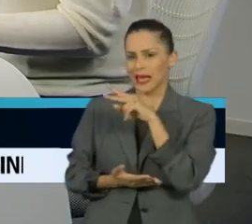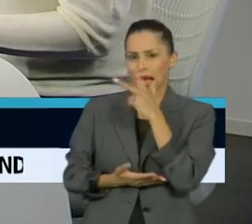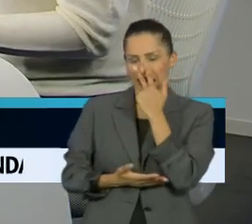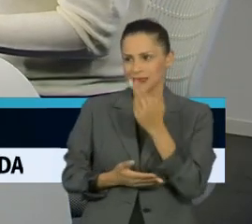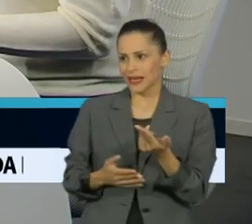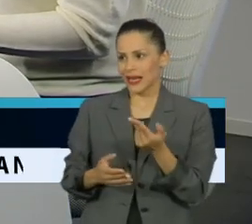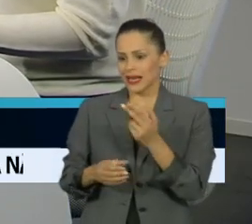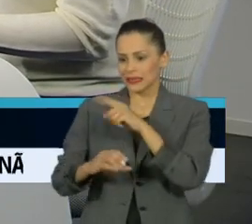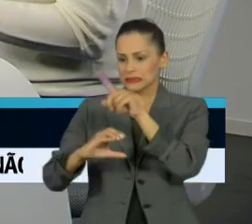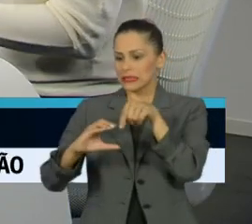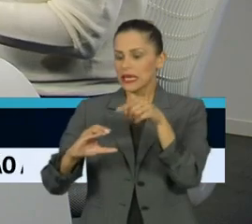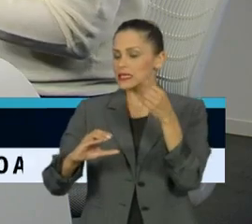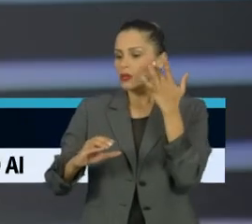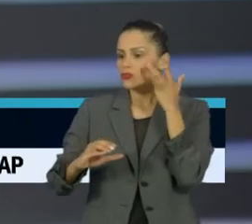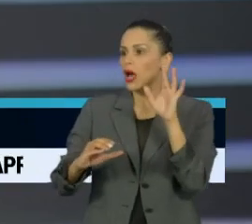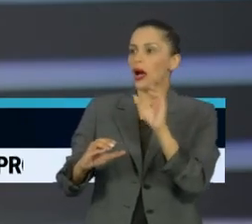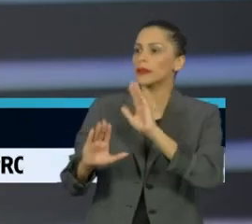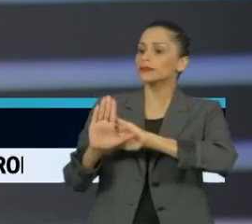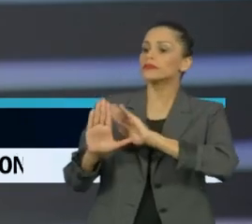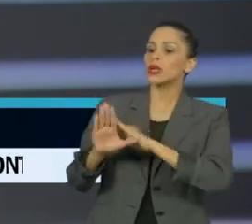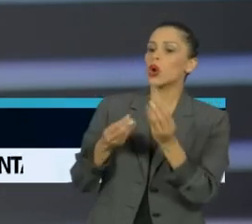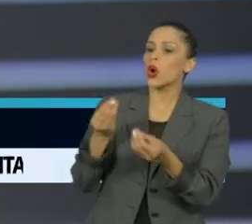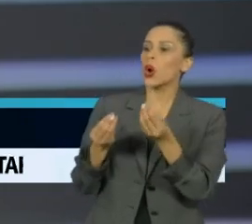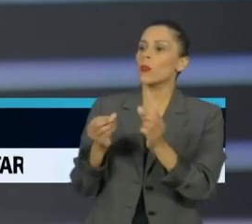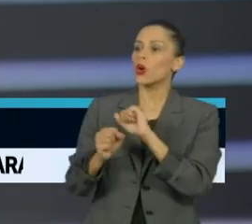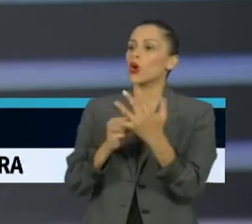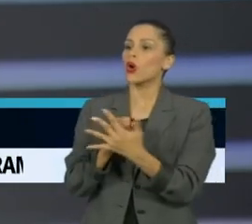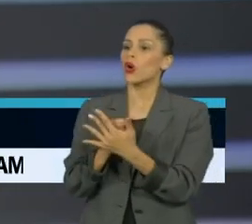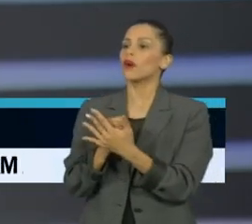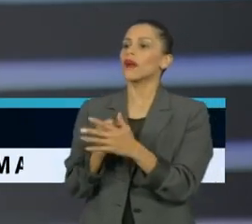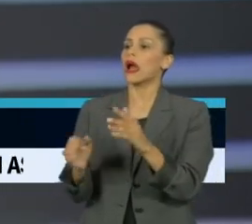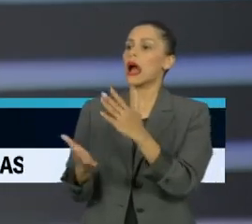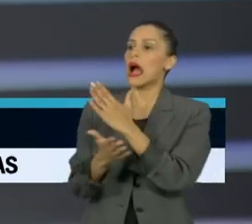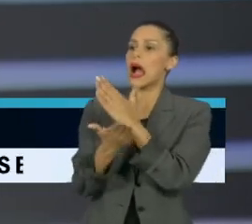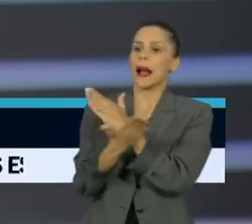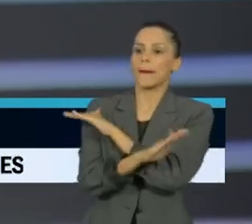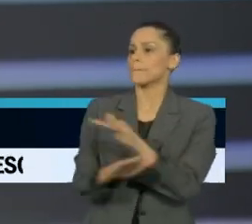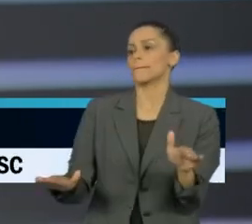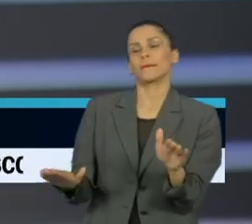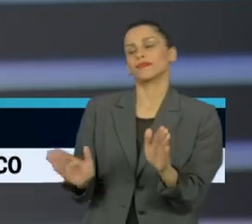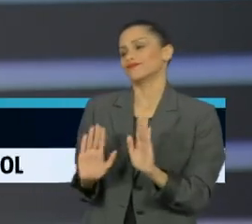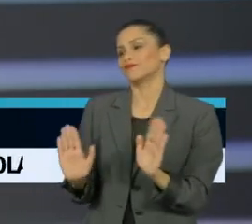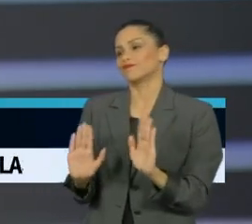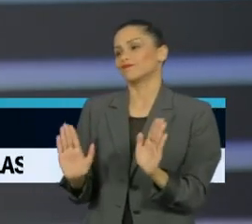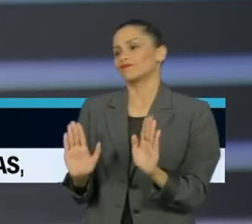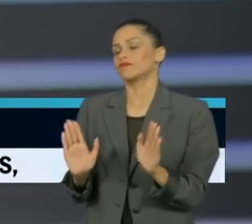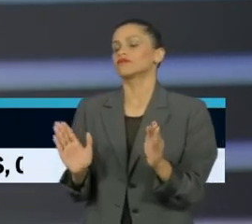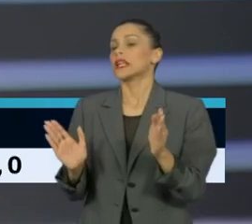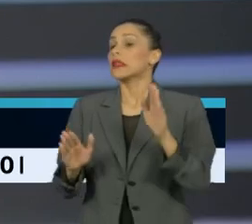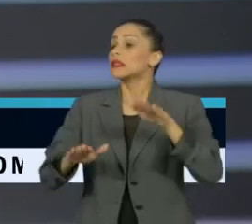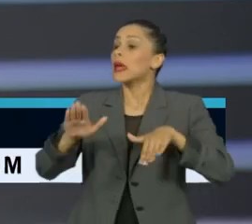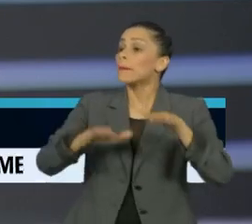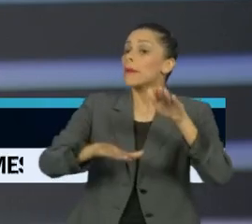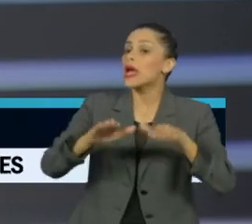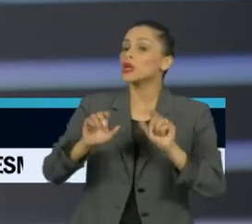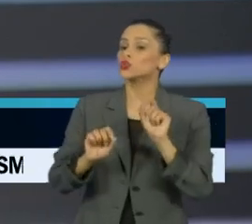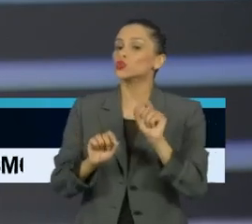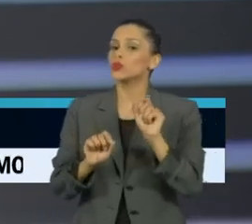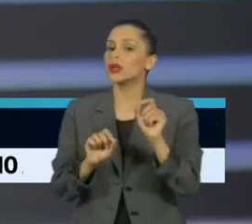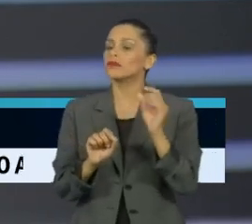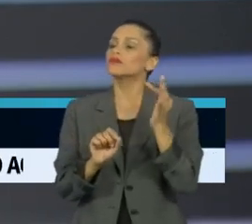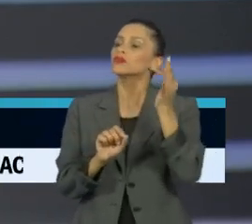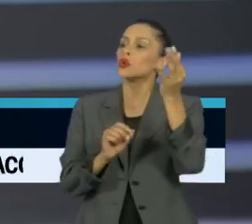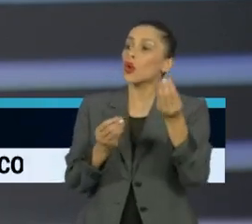quando eu fico porque não dá para saber mais mesmo um vírus não vai embora e vai depender muito do que vai acontecer do ponto de